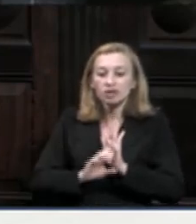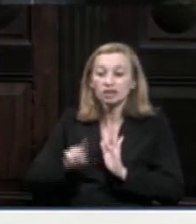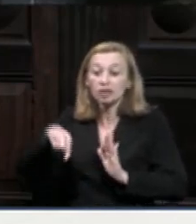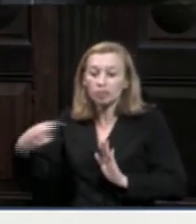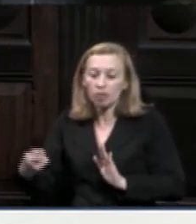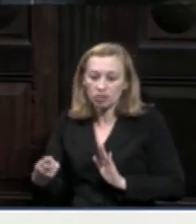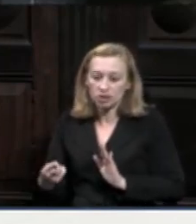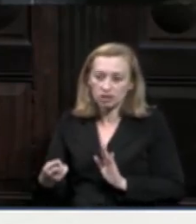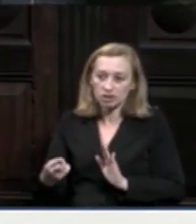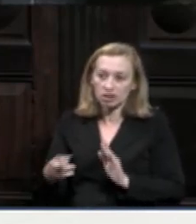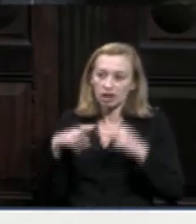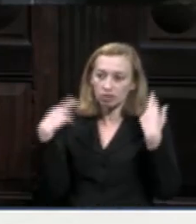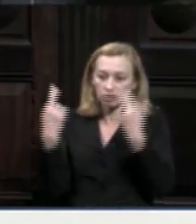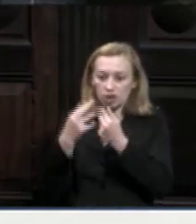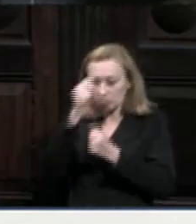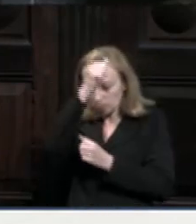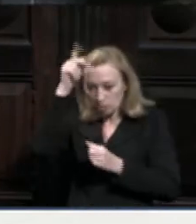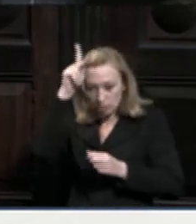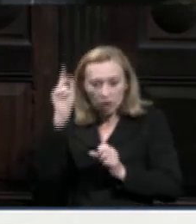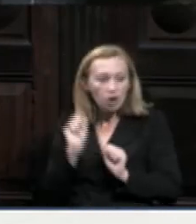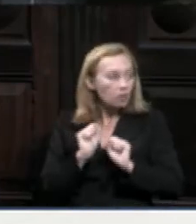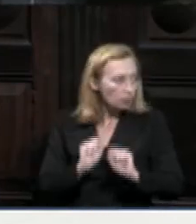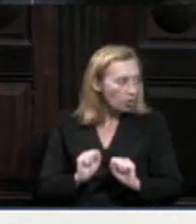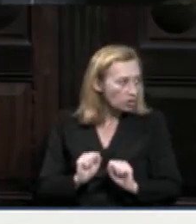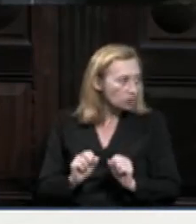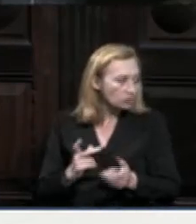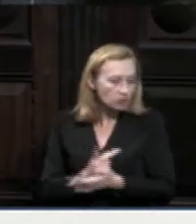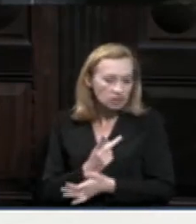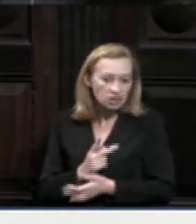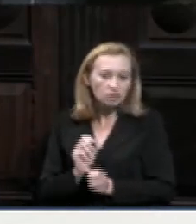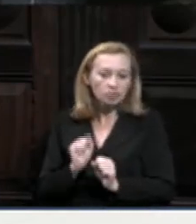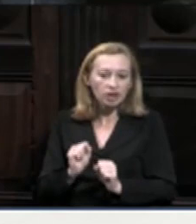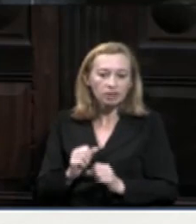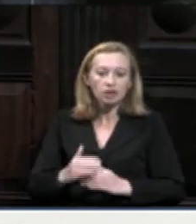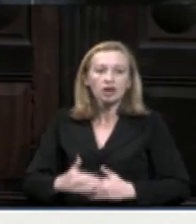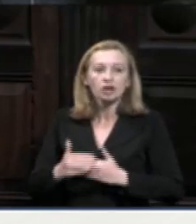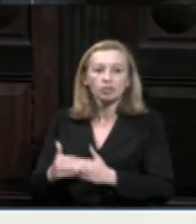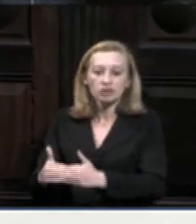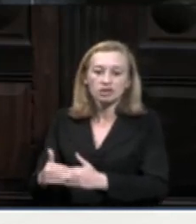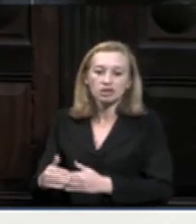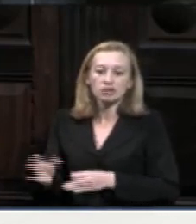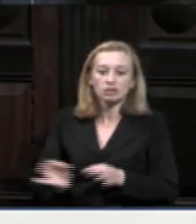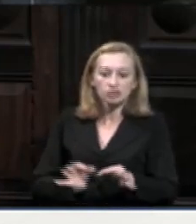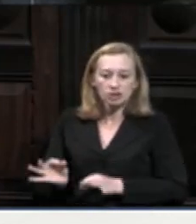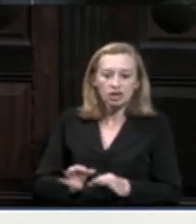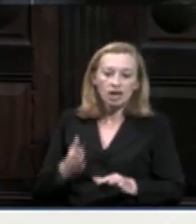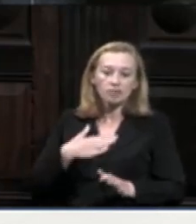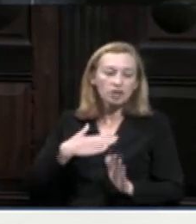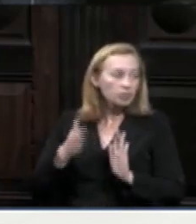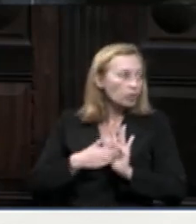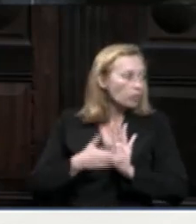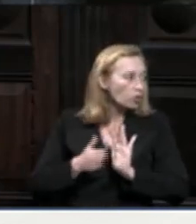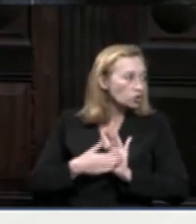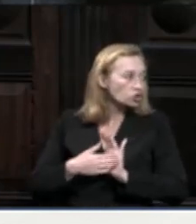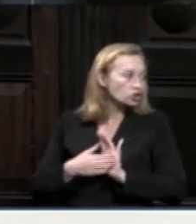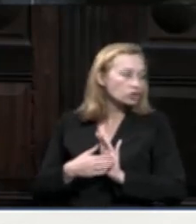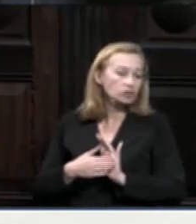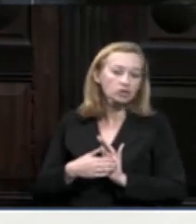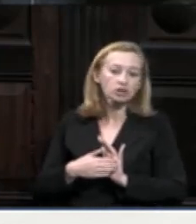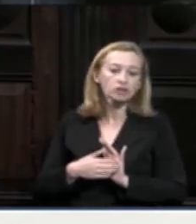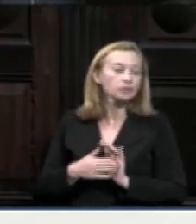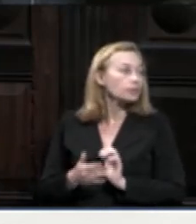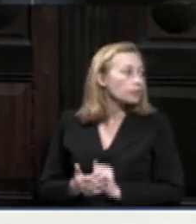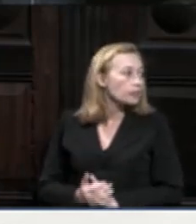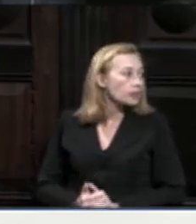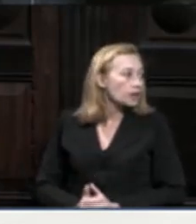pública. Há um arranjo possível nesse sentido, porque isso faz o projeto avançar e não perturba as emendas. É a proposta que quero fazer para ver se a gente encontra um desenho